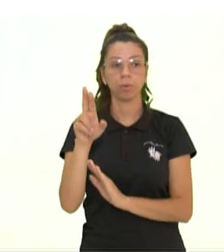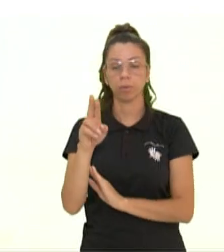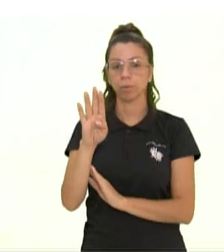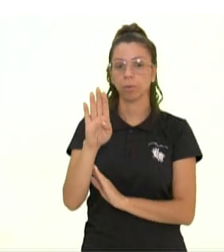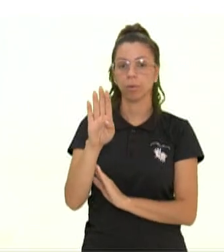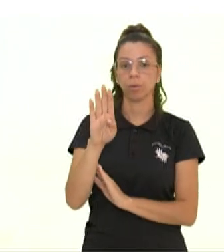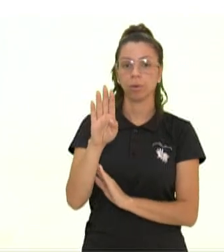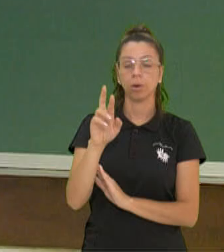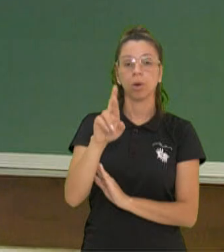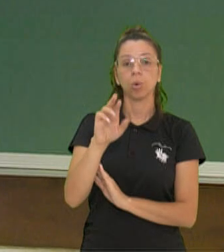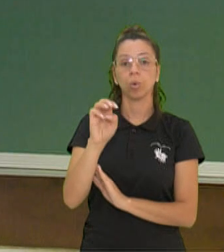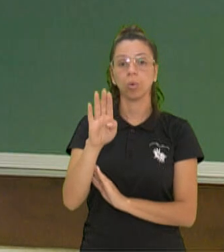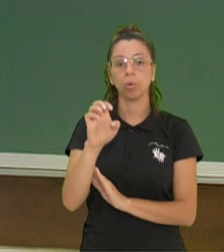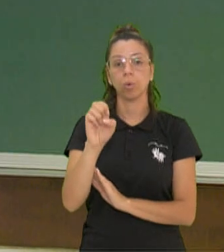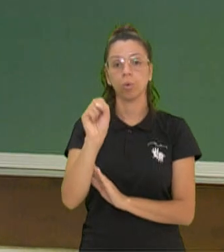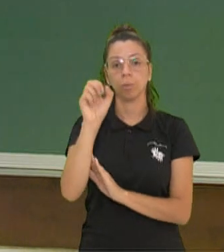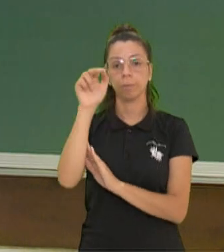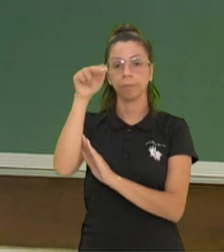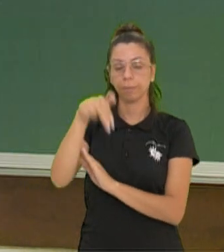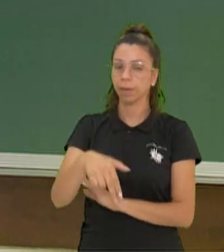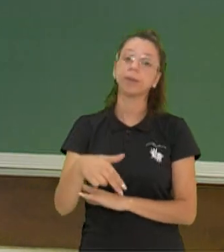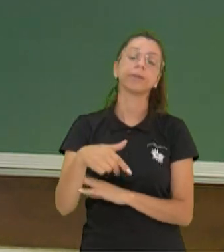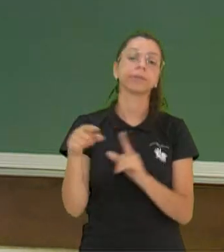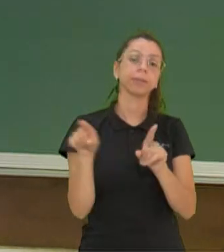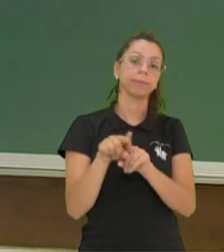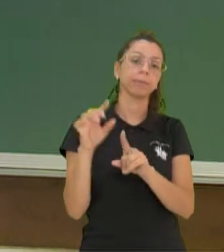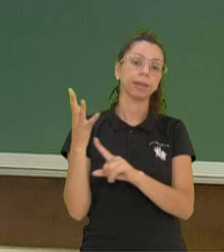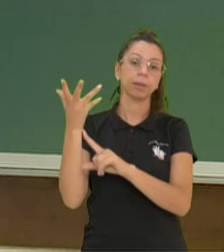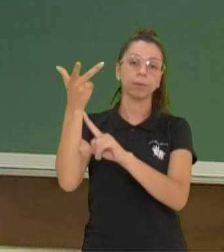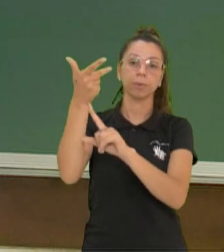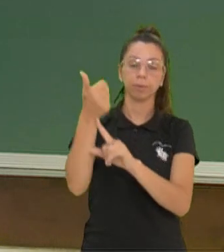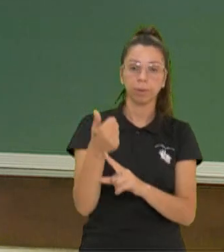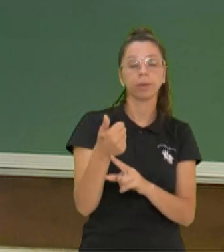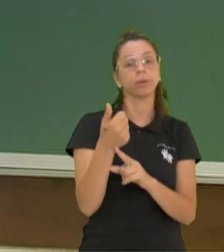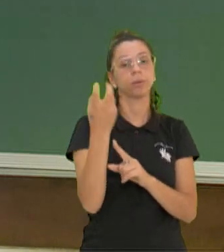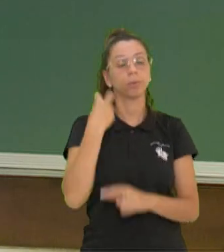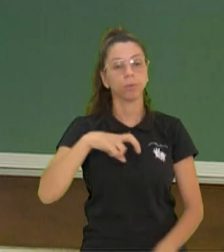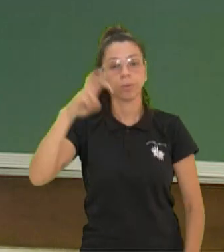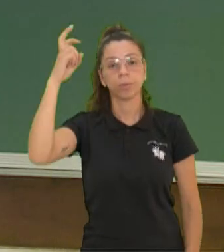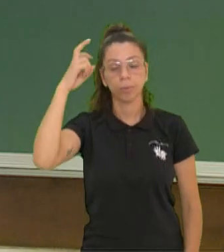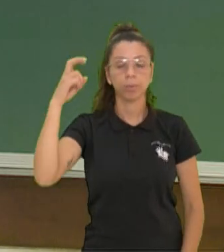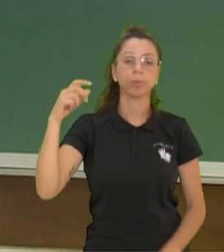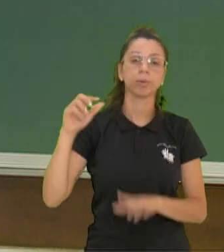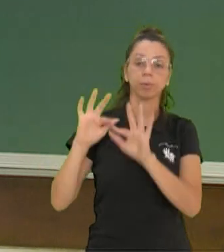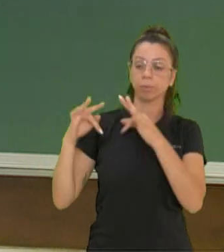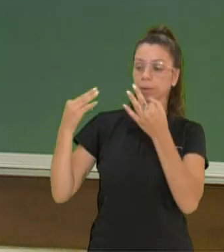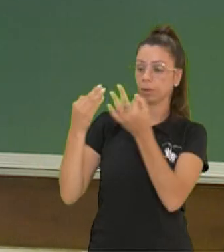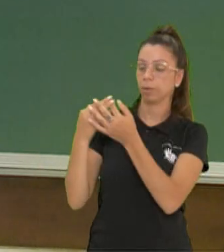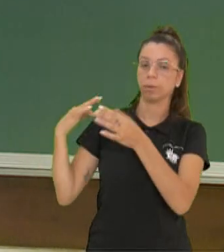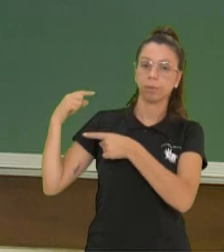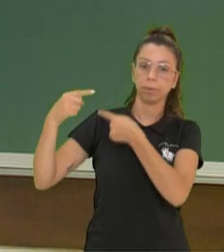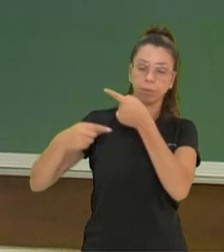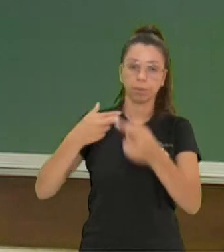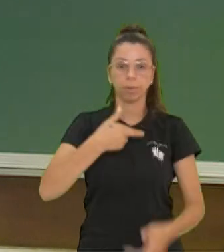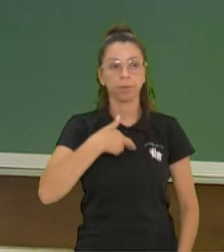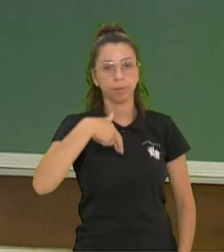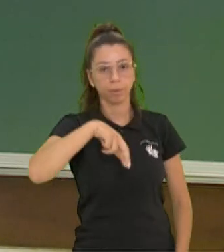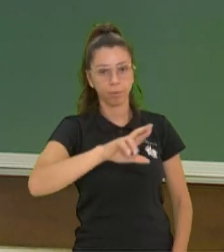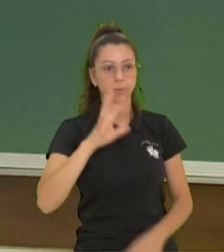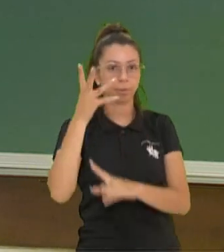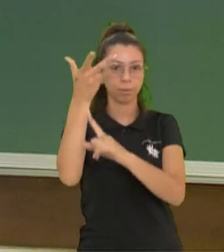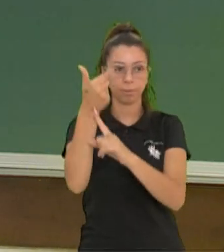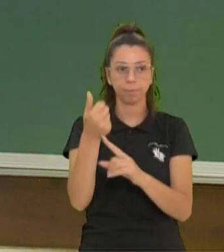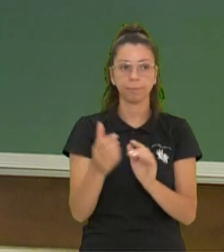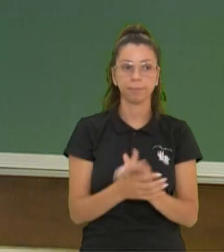Valentim, outro artista que trabalha a cultura, né, as relações da afrodescendência, então a questão religiosa na